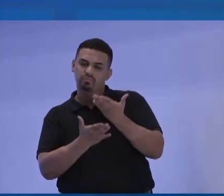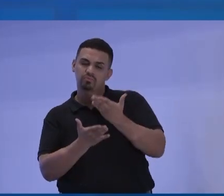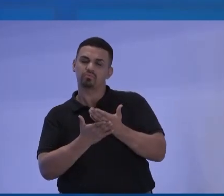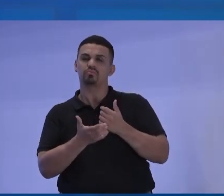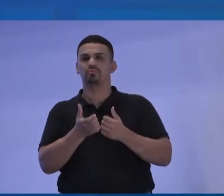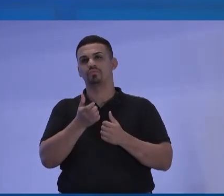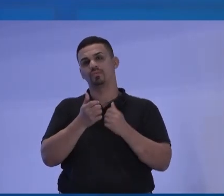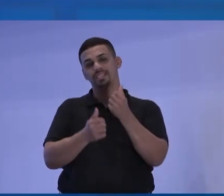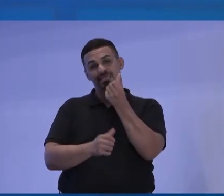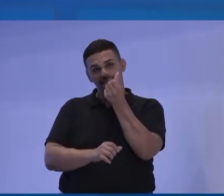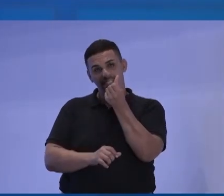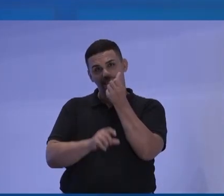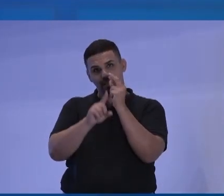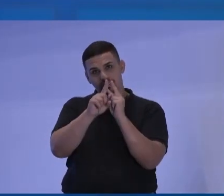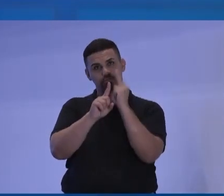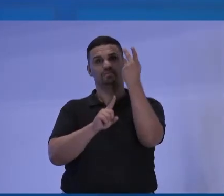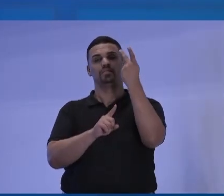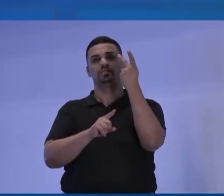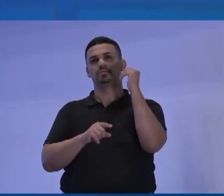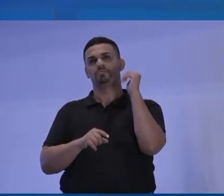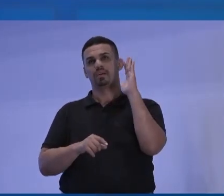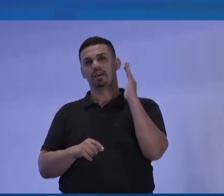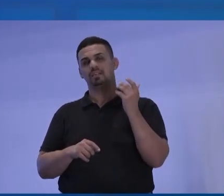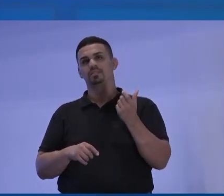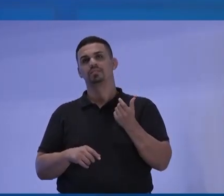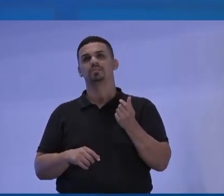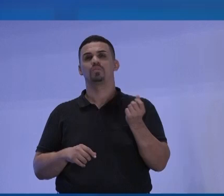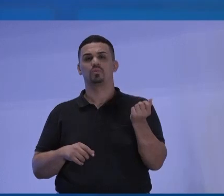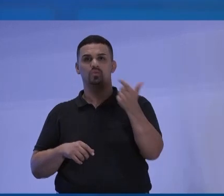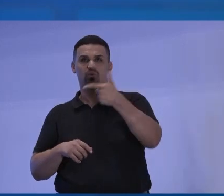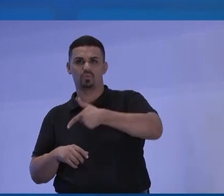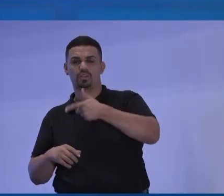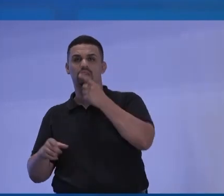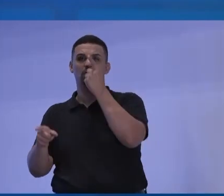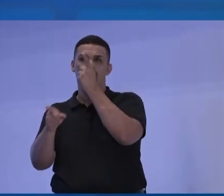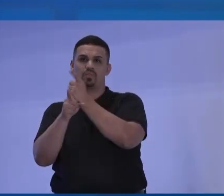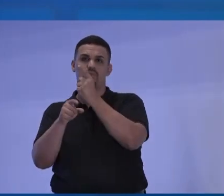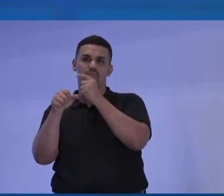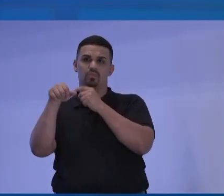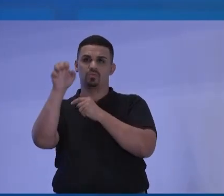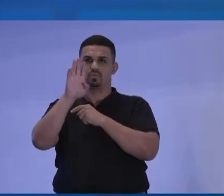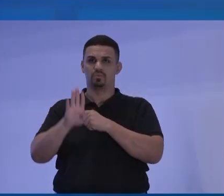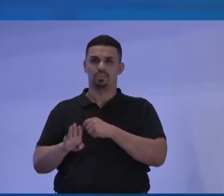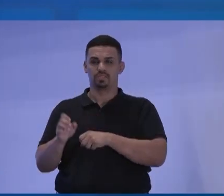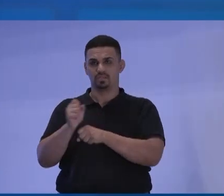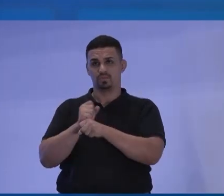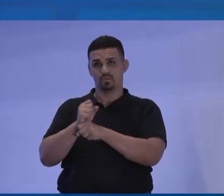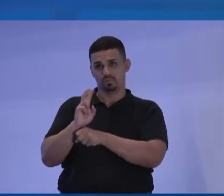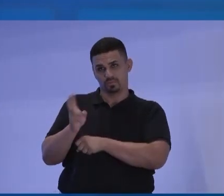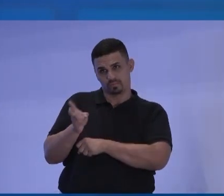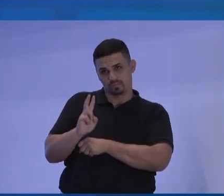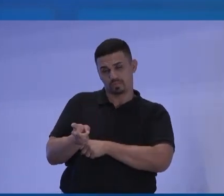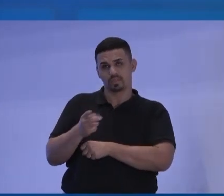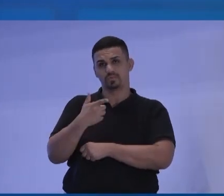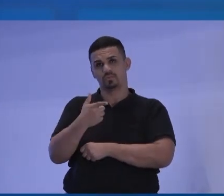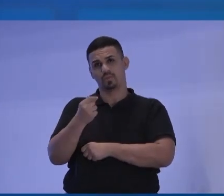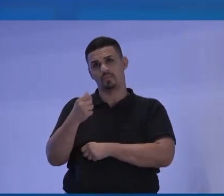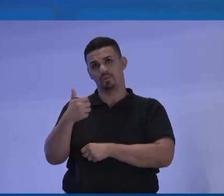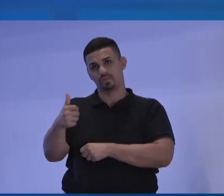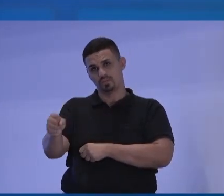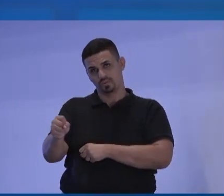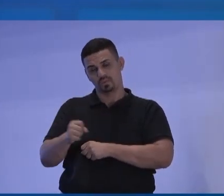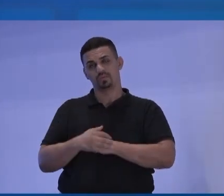6 vezes maior do que a taxa de casos encontradas no Brasil naquele ano, que foi de